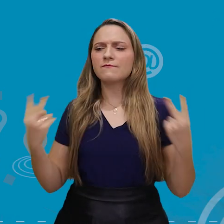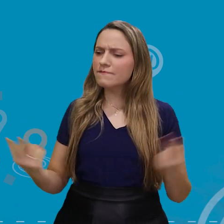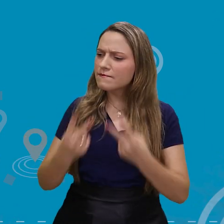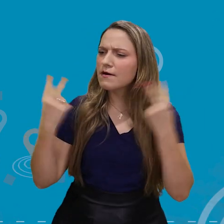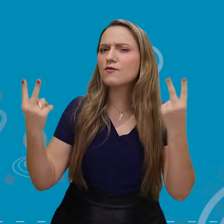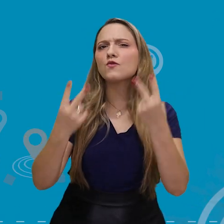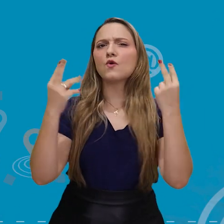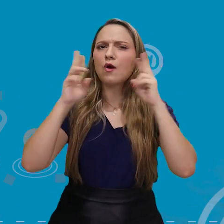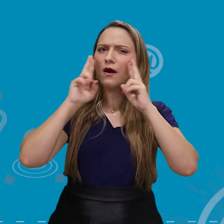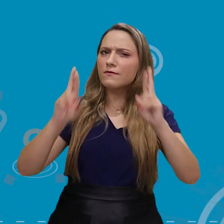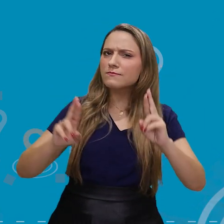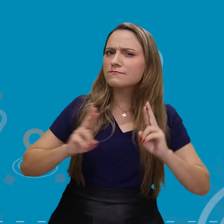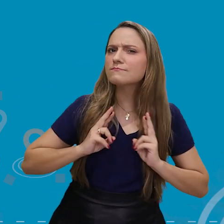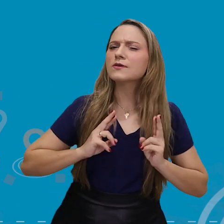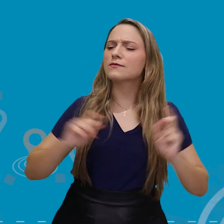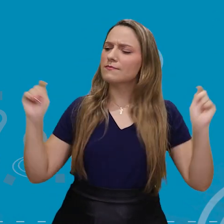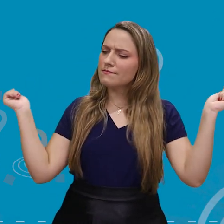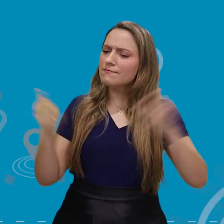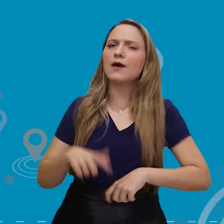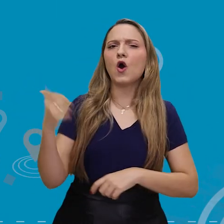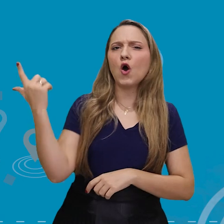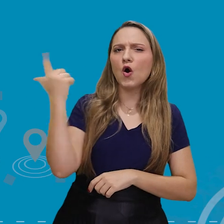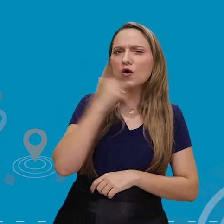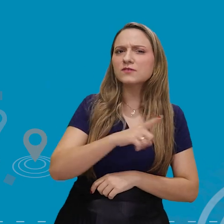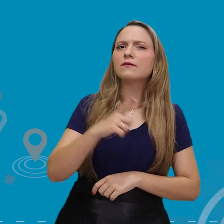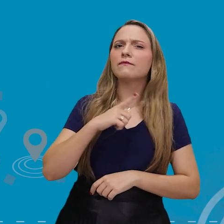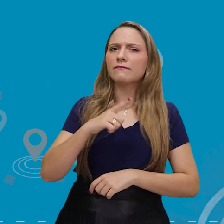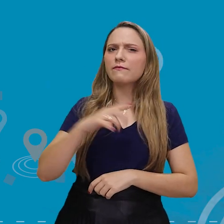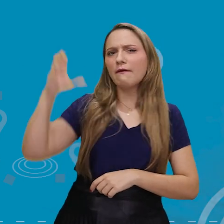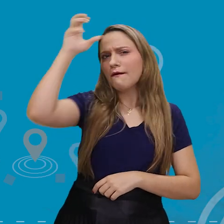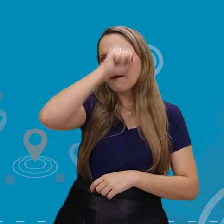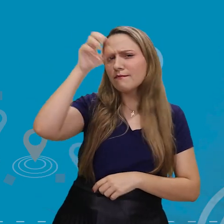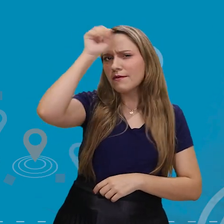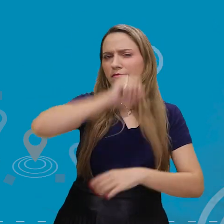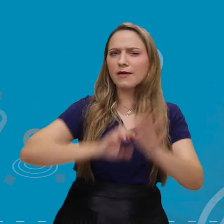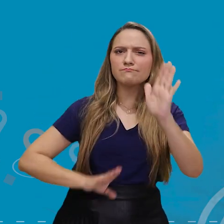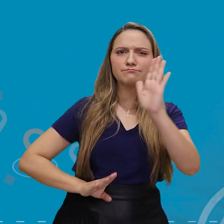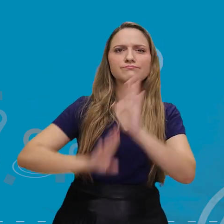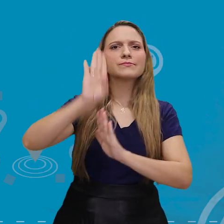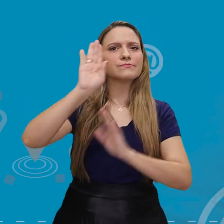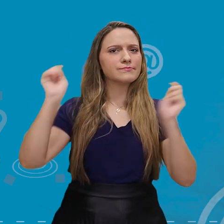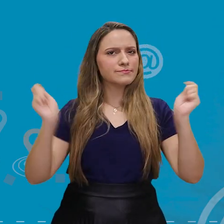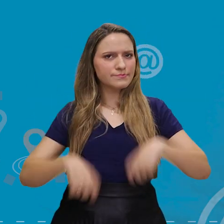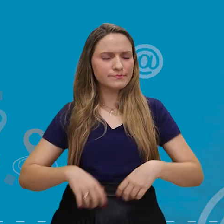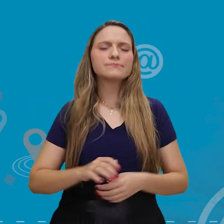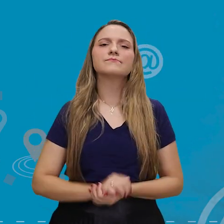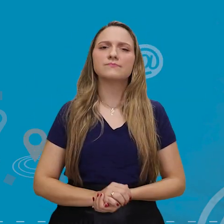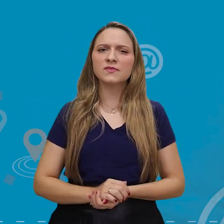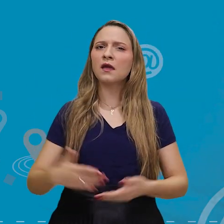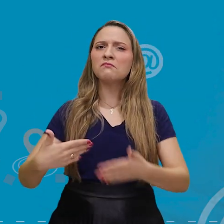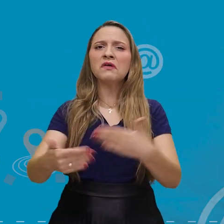valorizados, respeitados e capacitados a alcançar o seu máximo